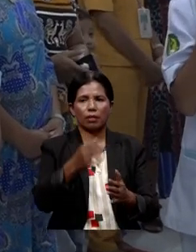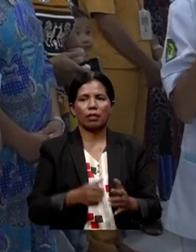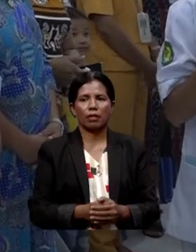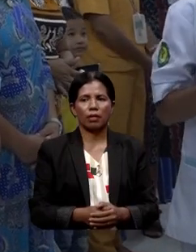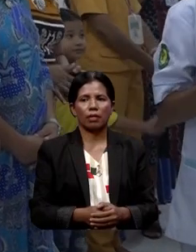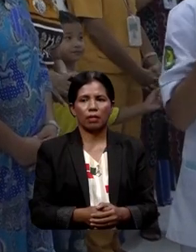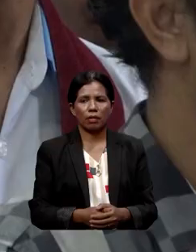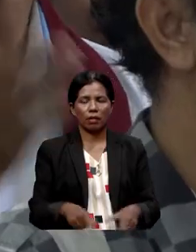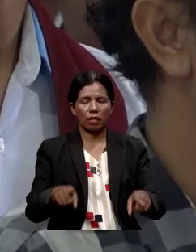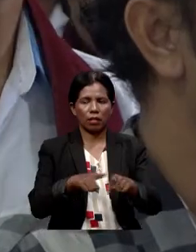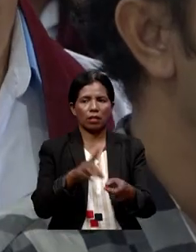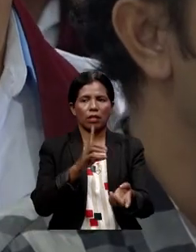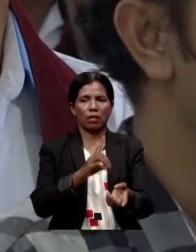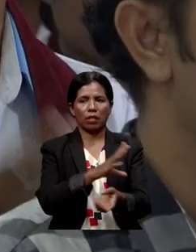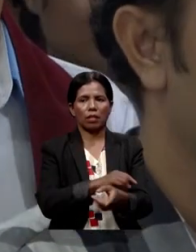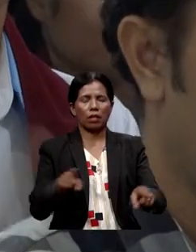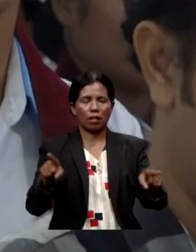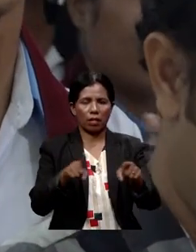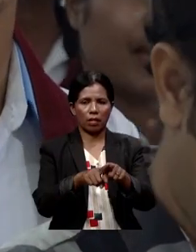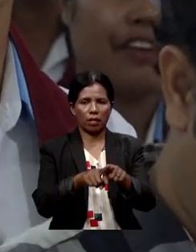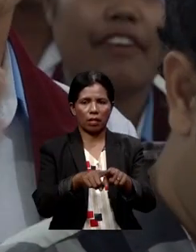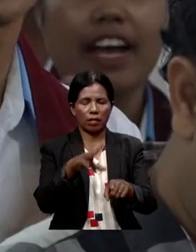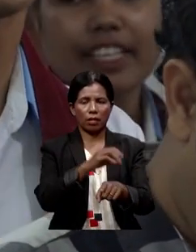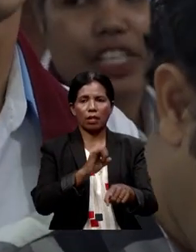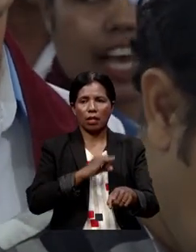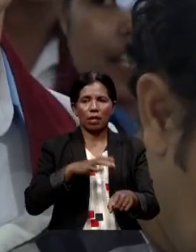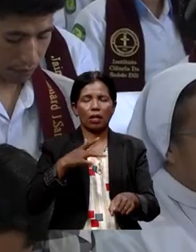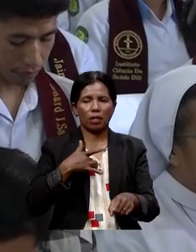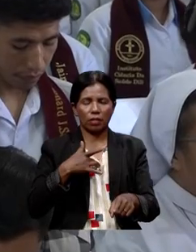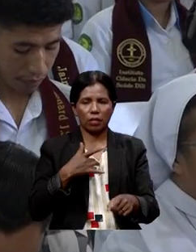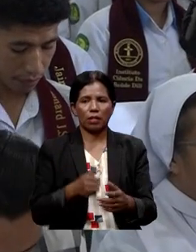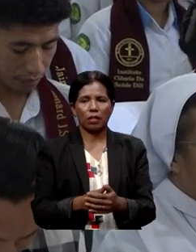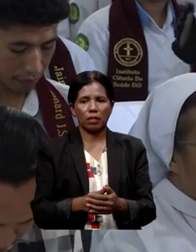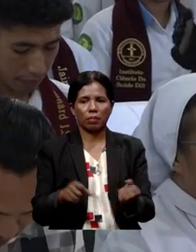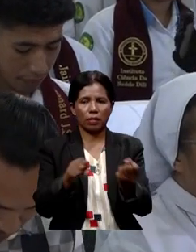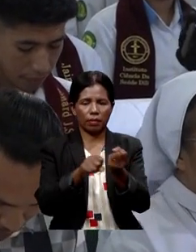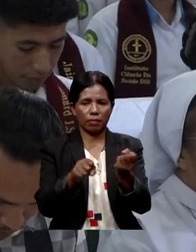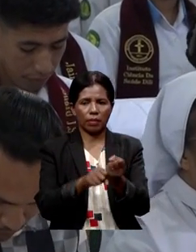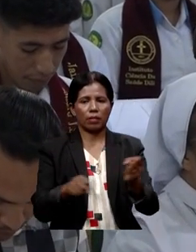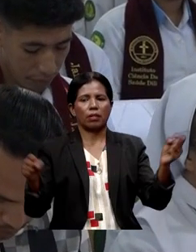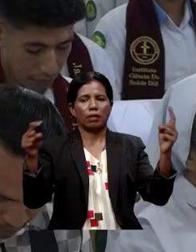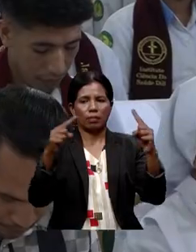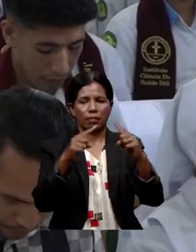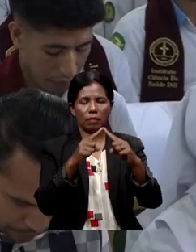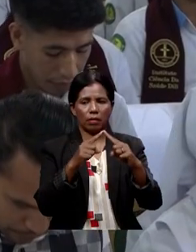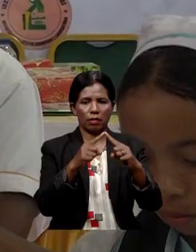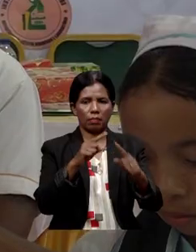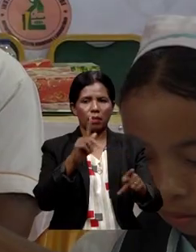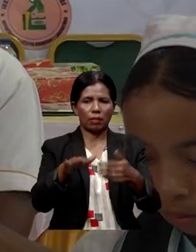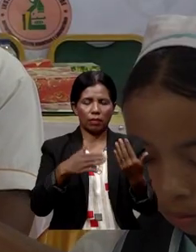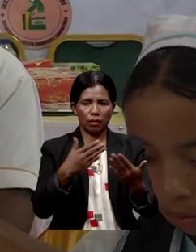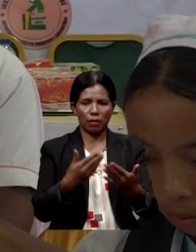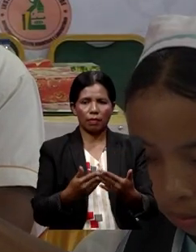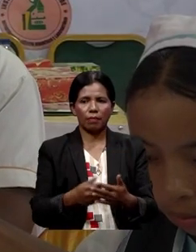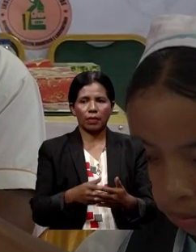esa personal saúde se hay en personal saúde a usted a usted a contribuir va comunidad